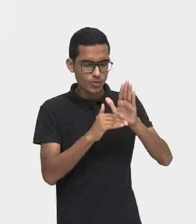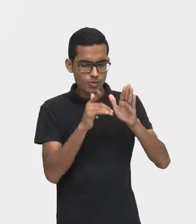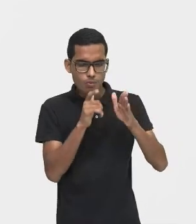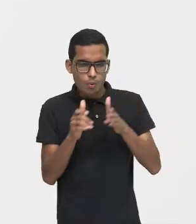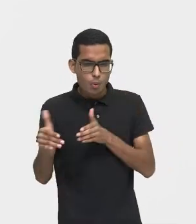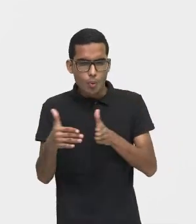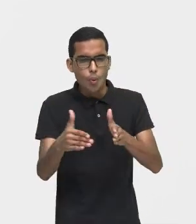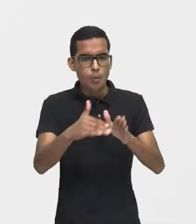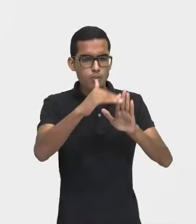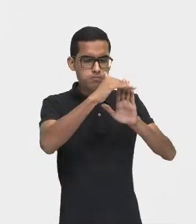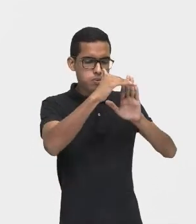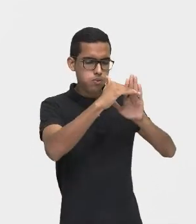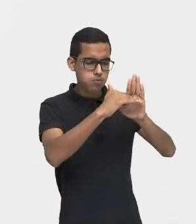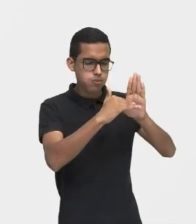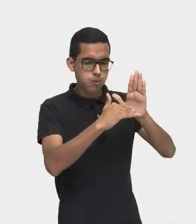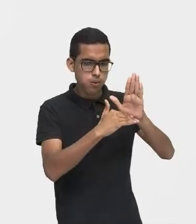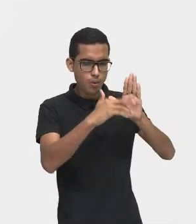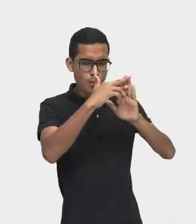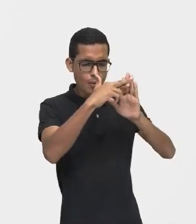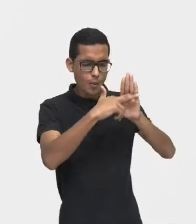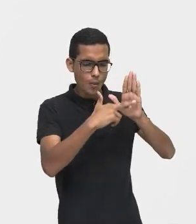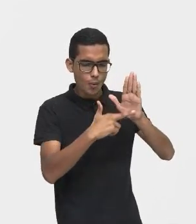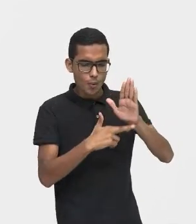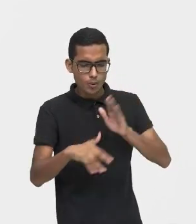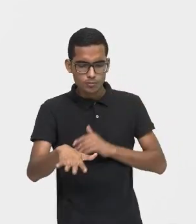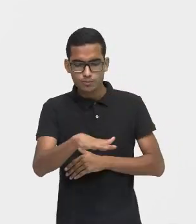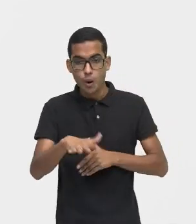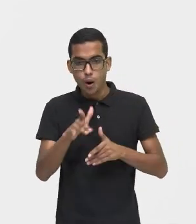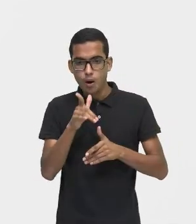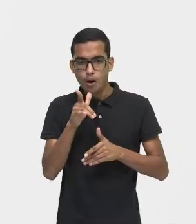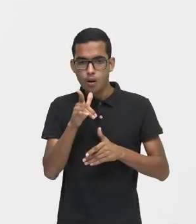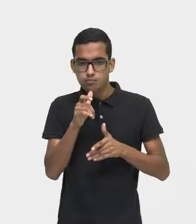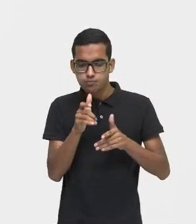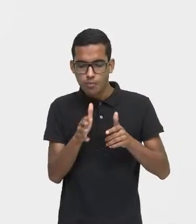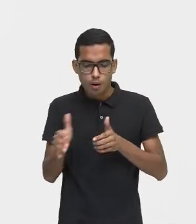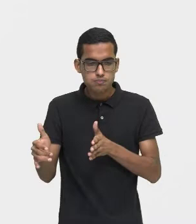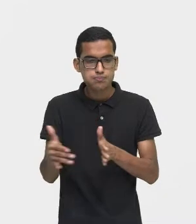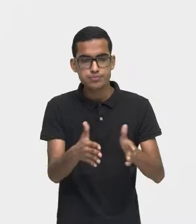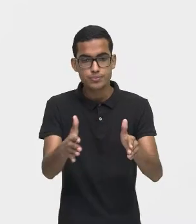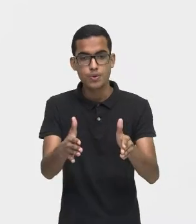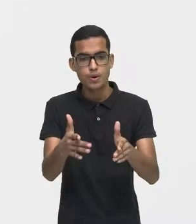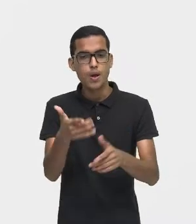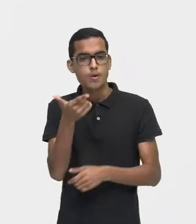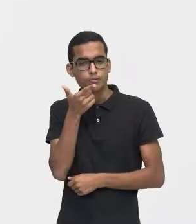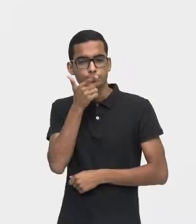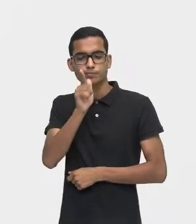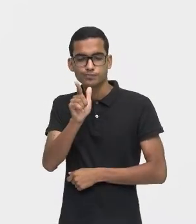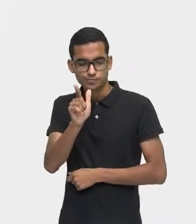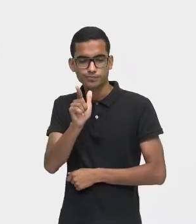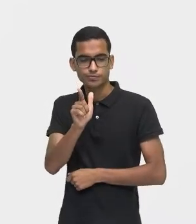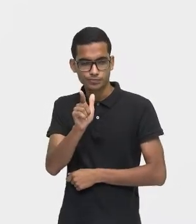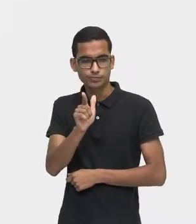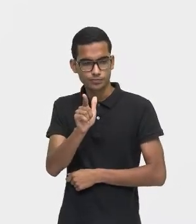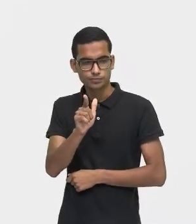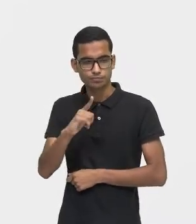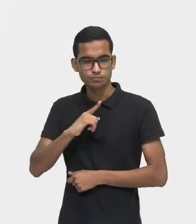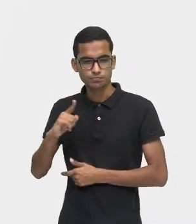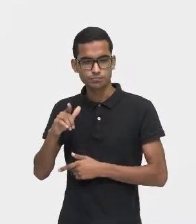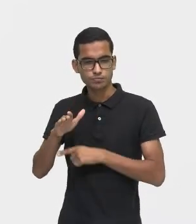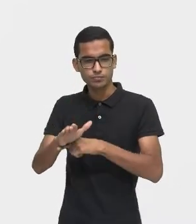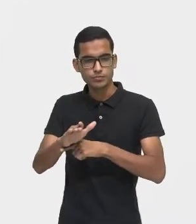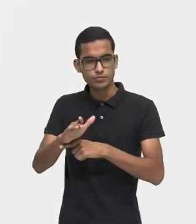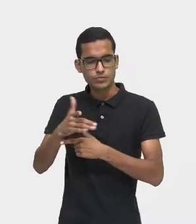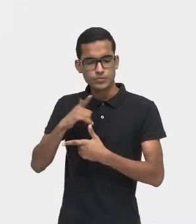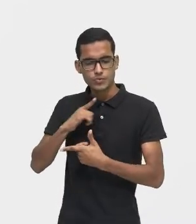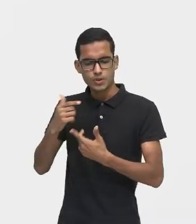essas regulamentações aí das linhas fluviais? Para atender a demanda, né, aí da